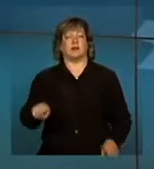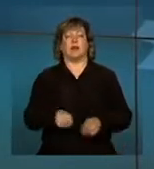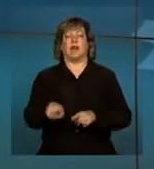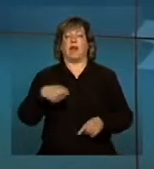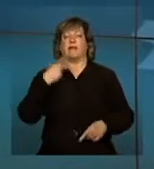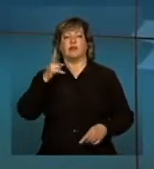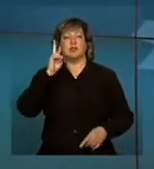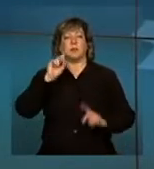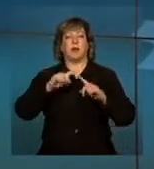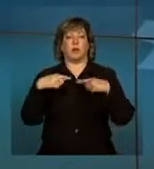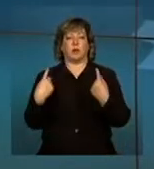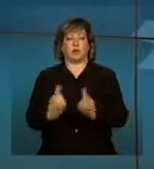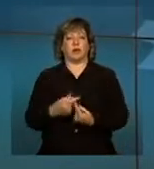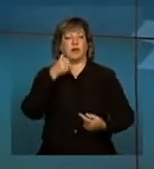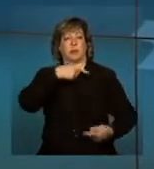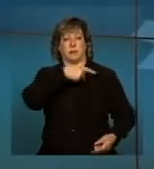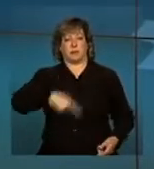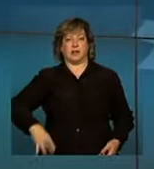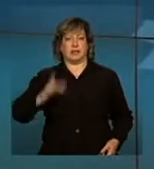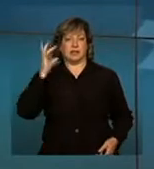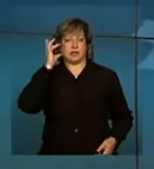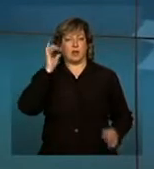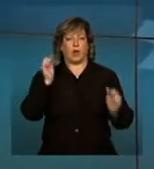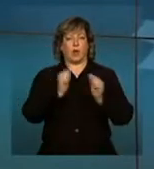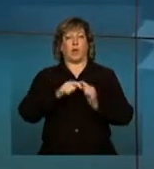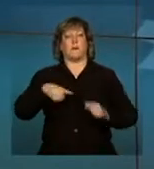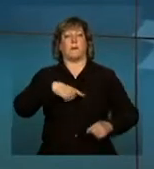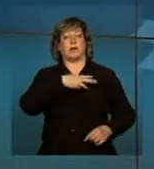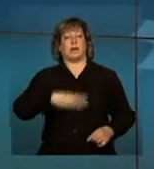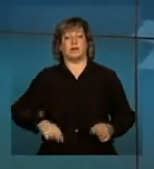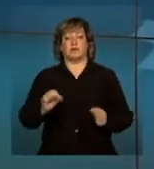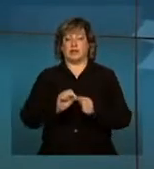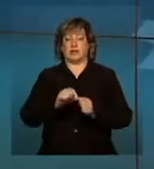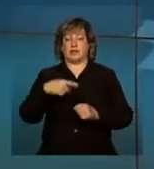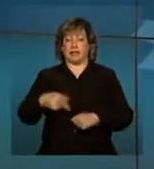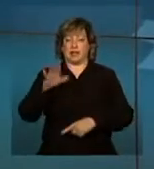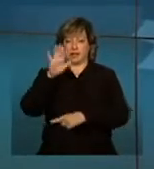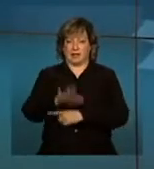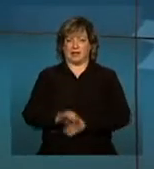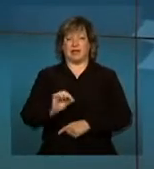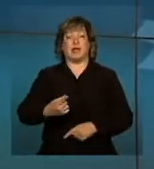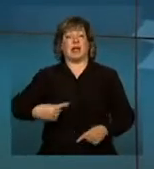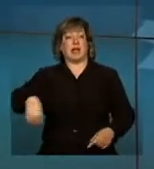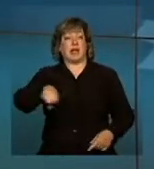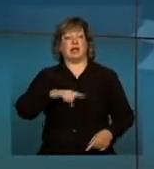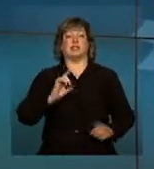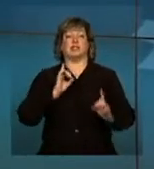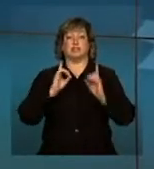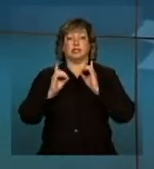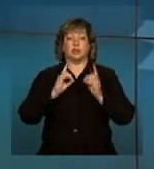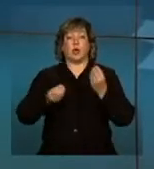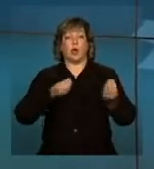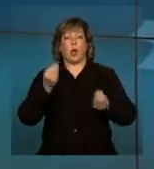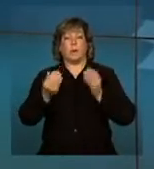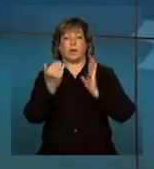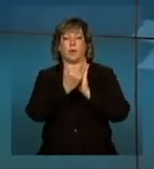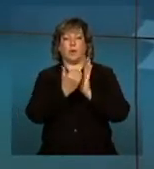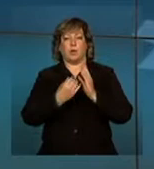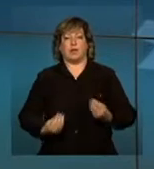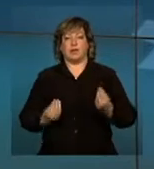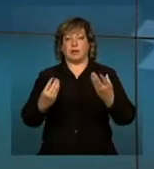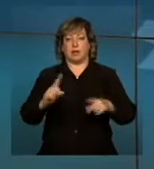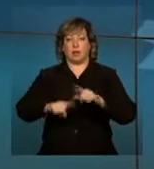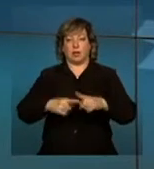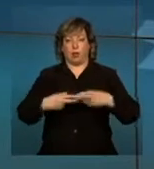da presidenta Dilma Rousseff com ministros, realizada nesta tarde. Eles discutiram o cronograma de entrega de